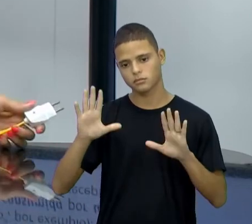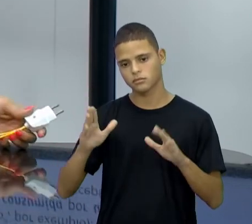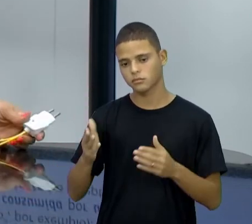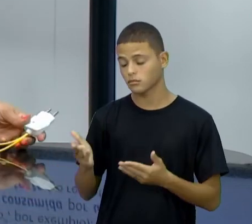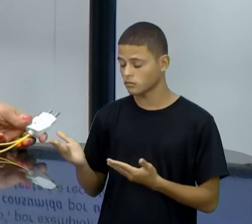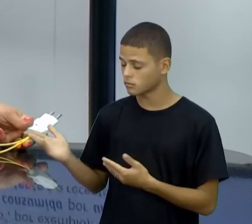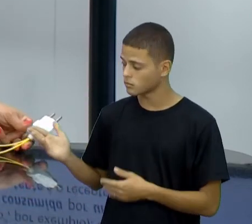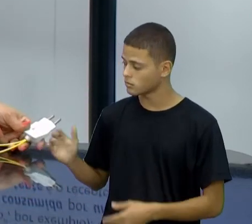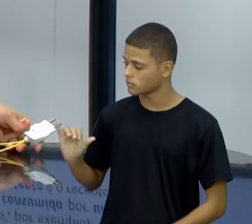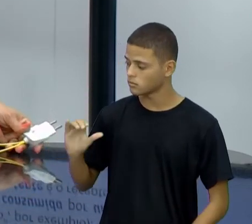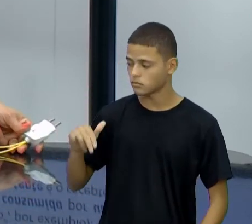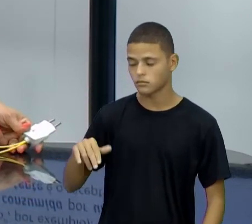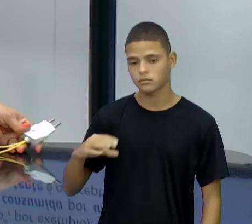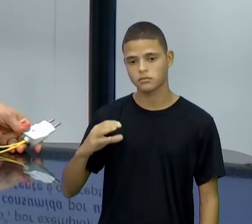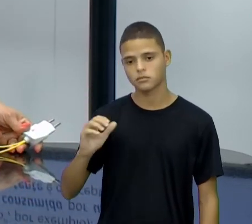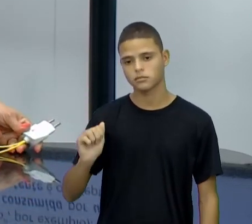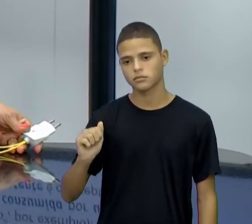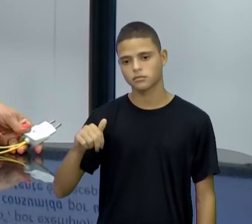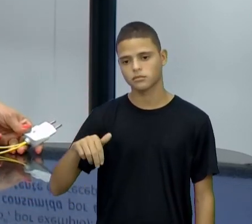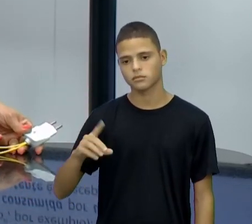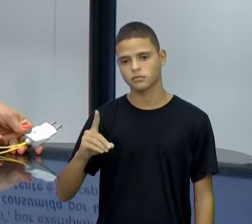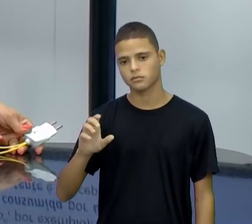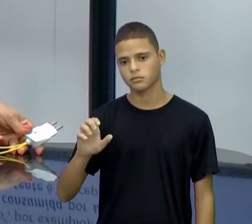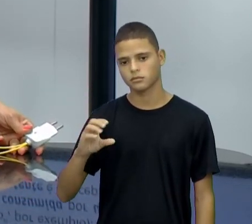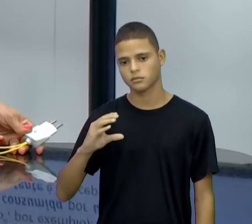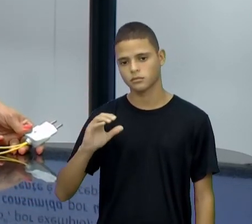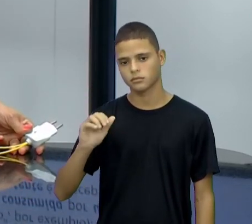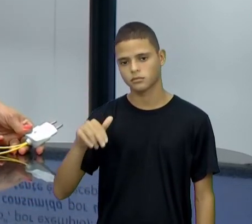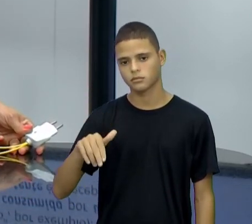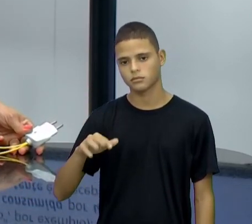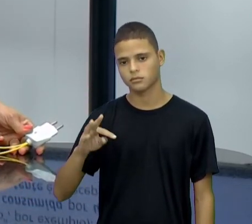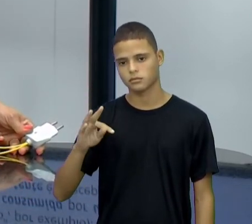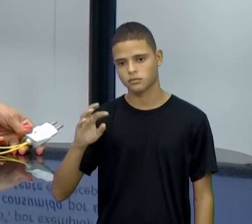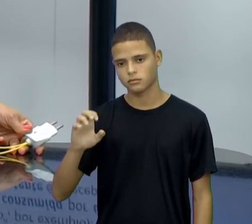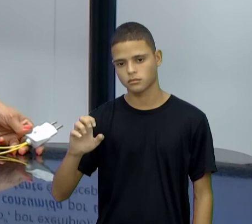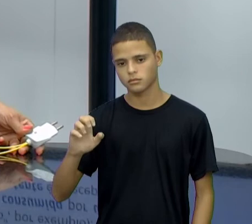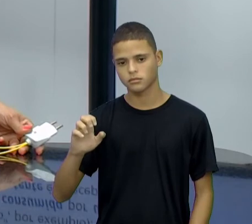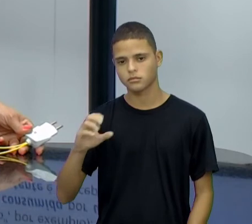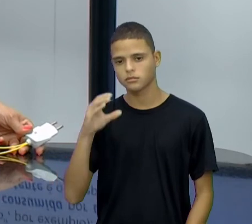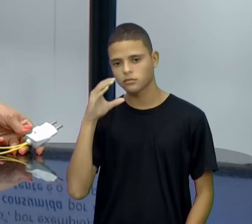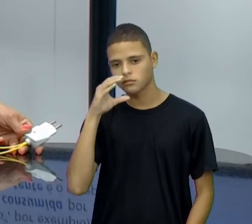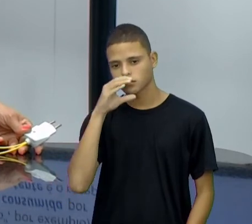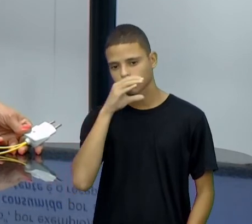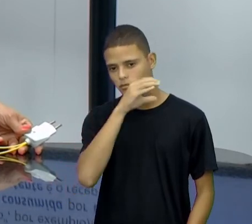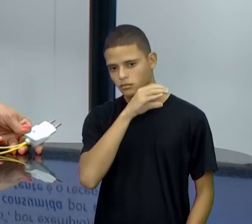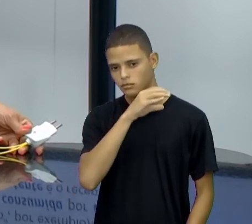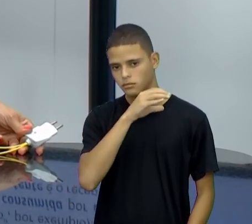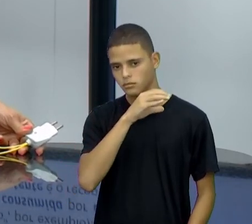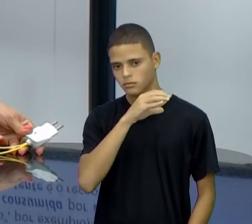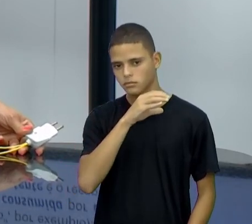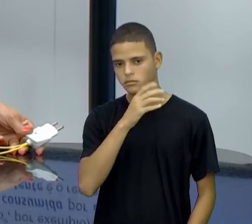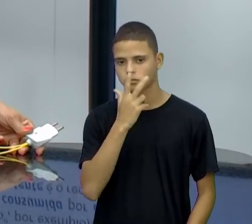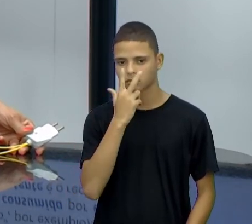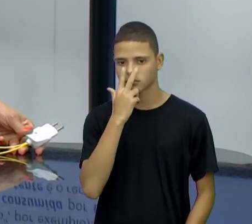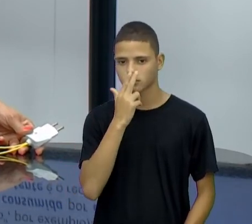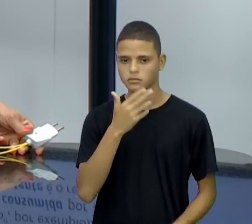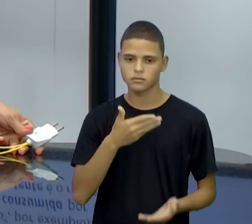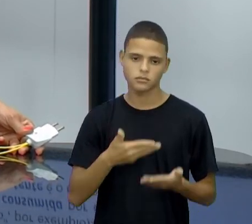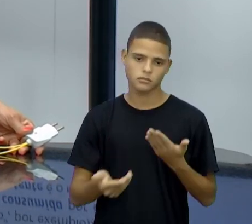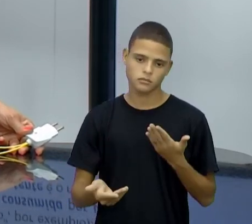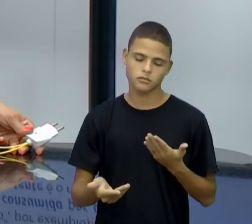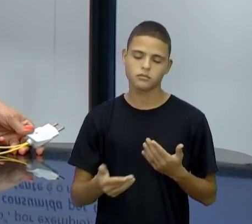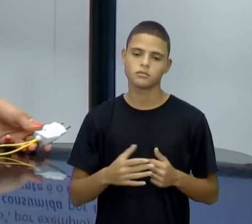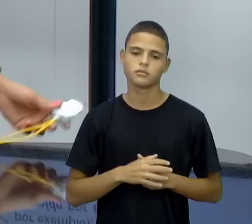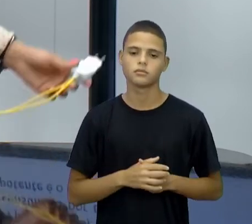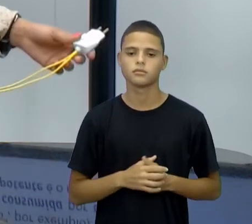nesta lâmpada, além de transformar em luz, transforma em calor também, ela esquenta. E este calor é considerado perda, então não é tão eficiente,